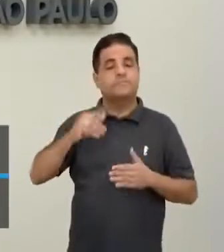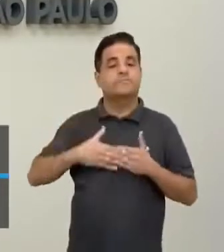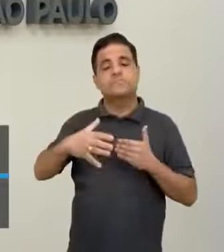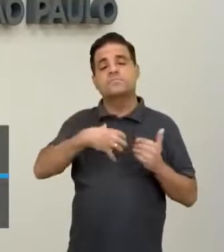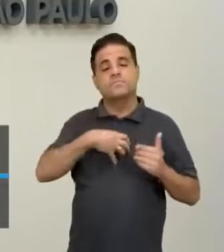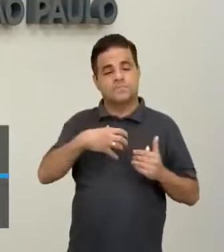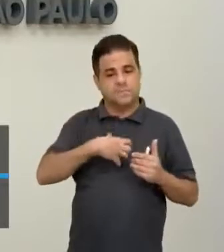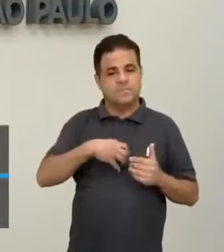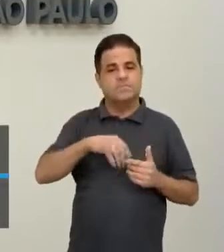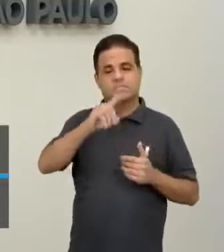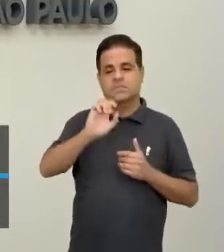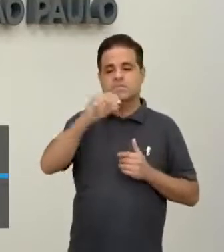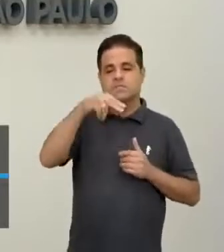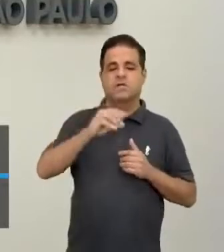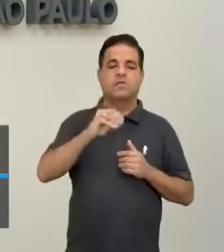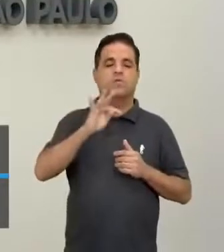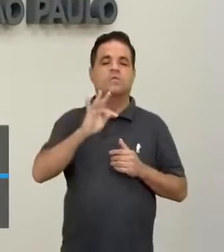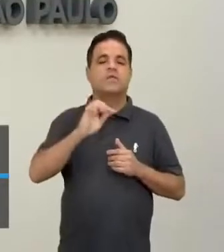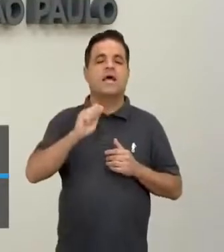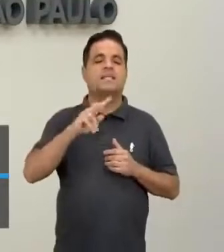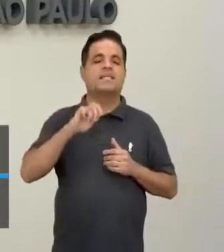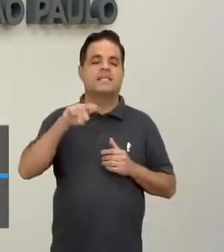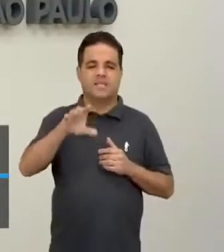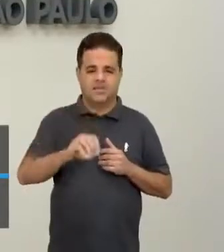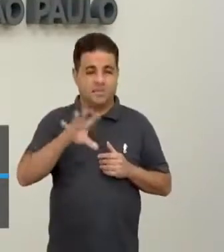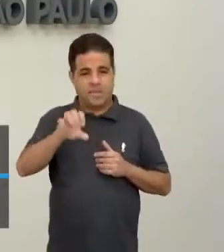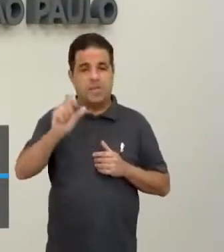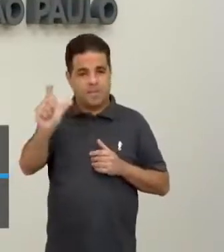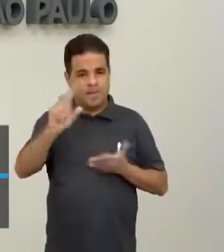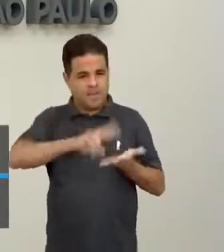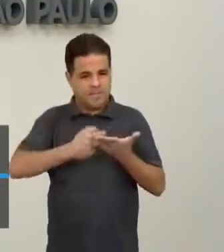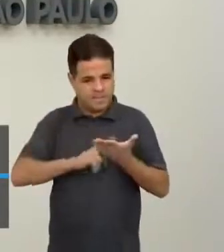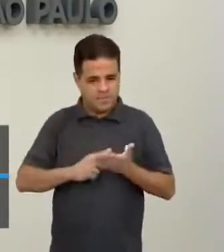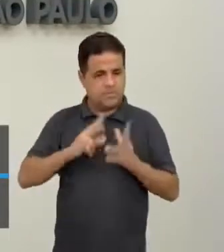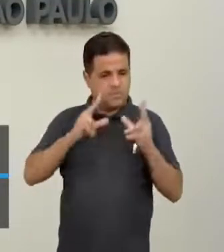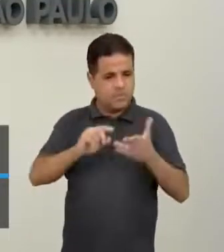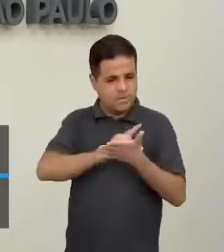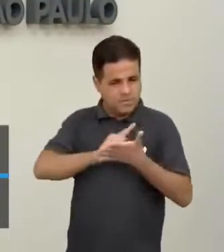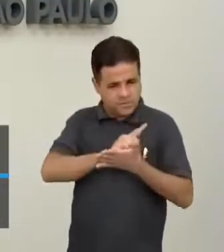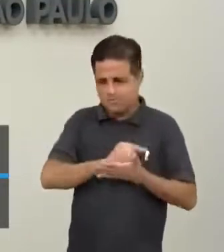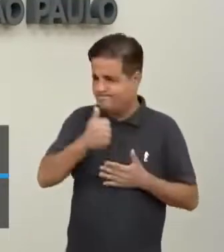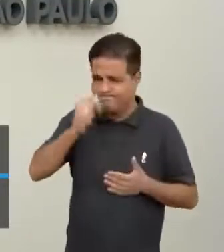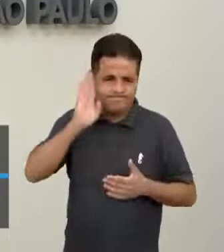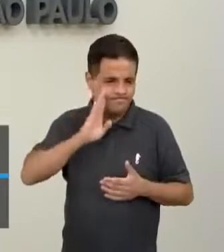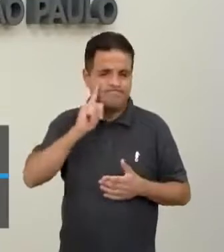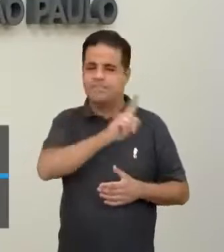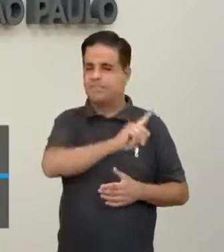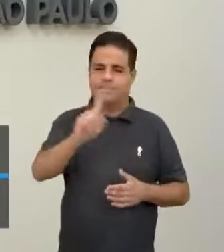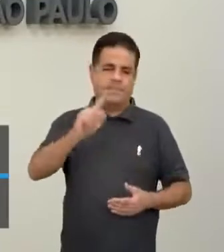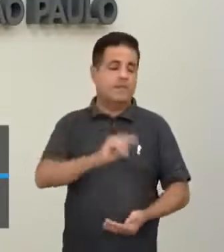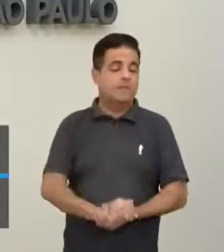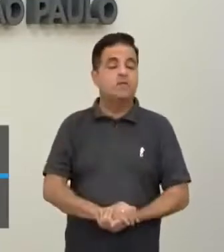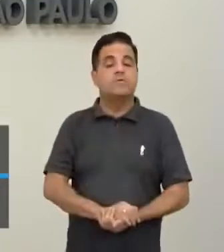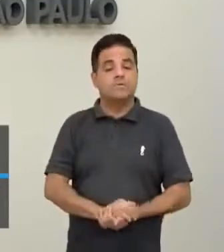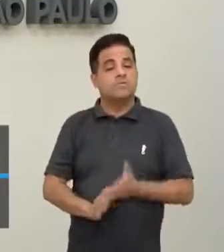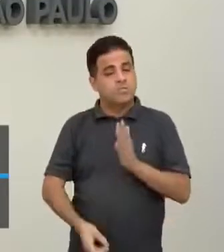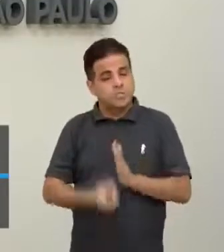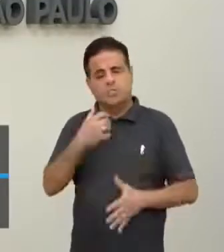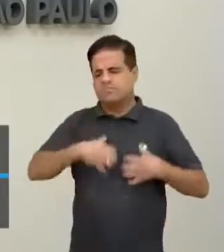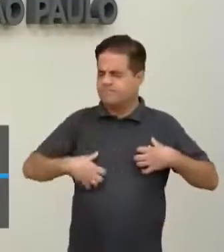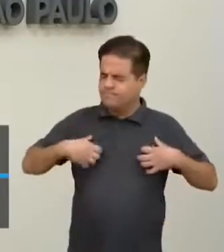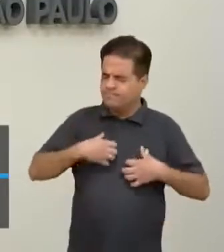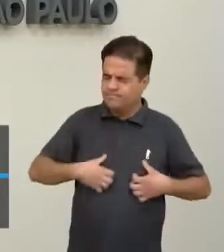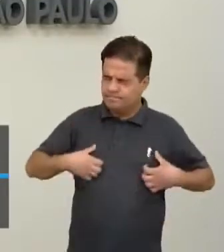sentido denotativo. Pegava a palavra, traduzindo conforme o dicionário, e aí não ficava legal. Tá? Então gerou toda essa